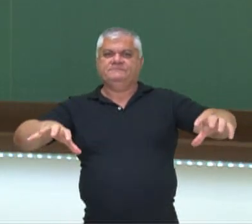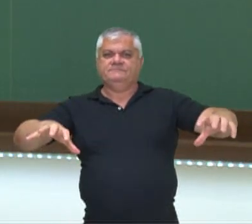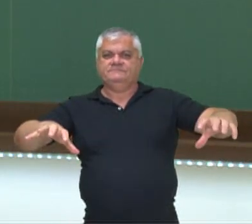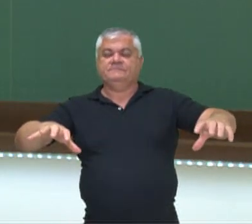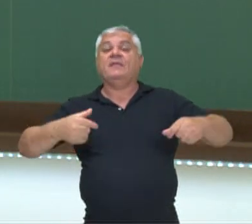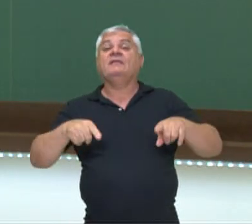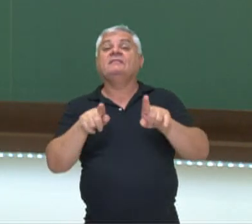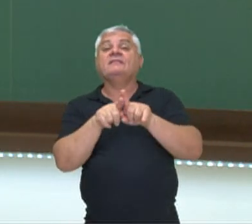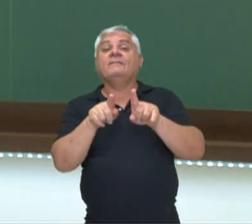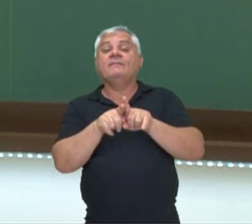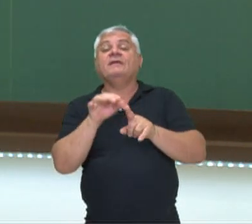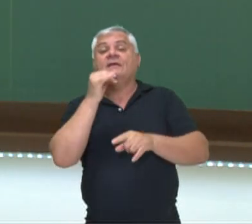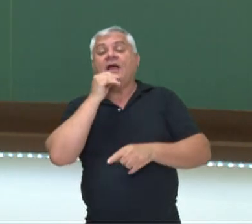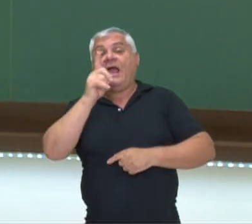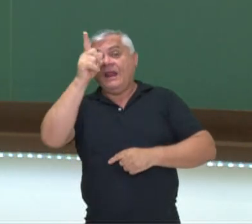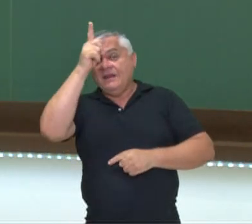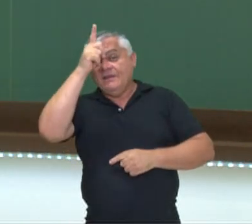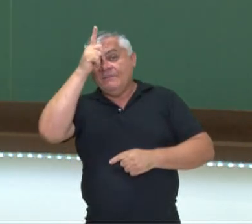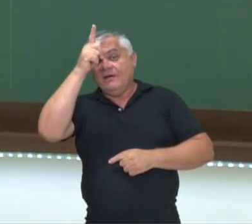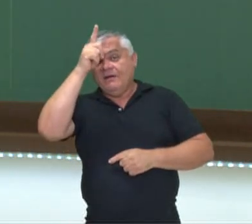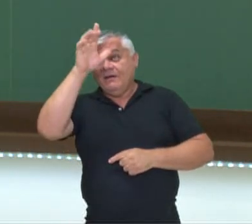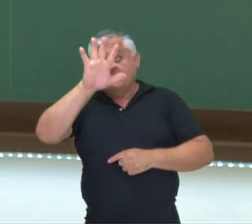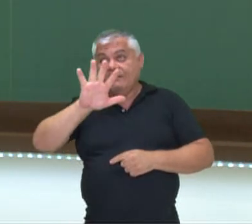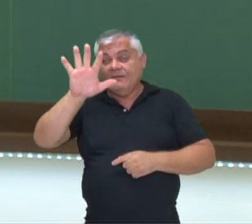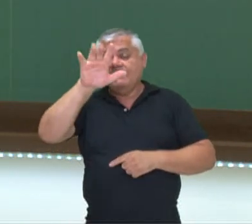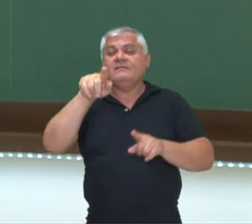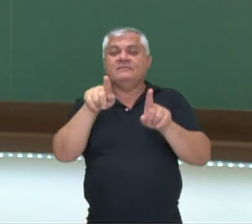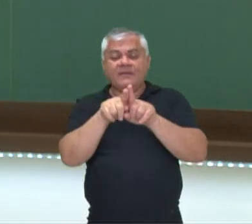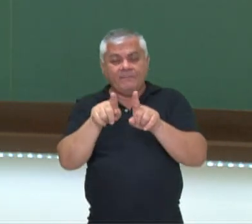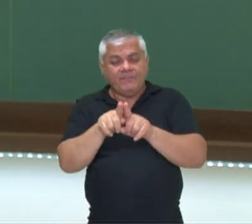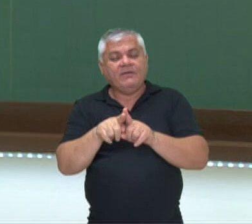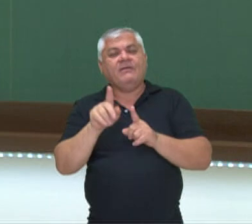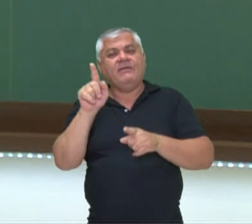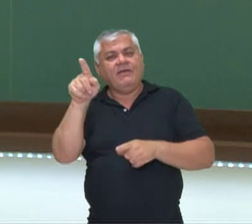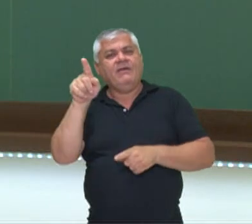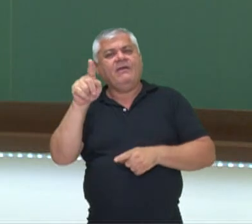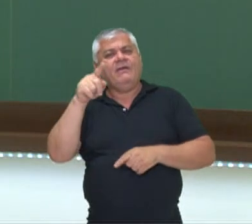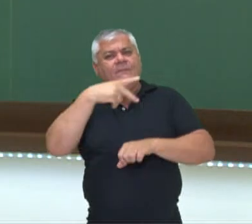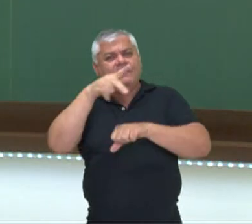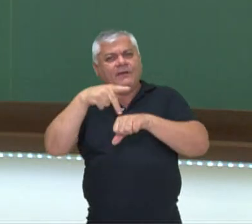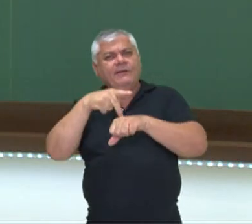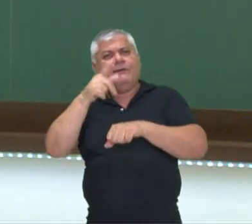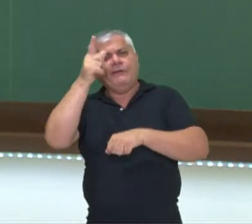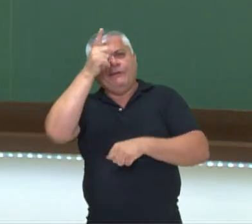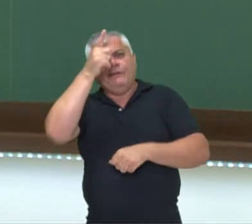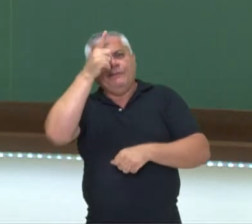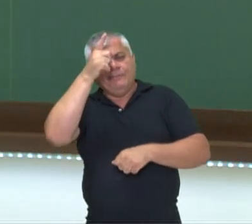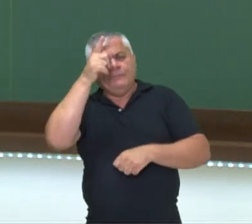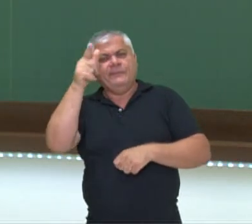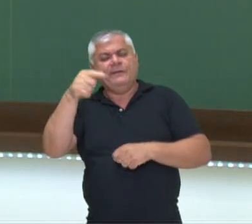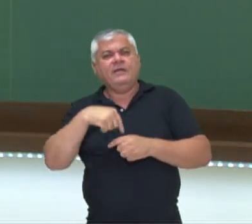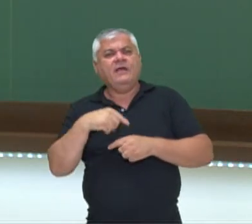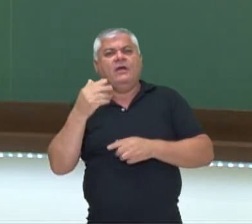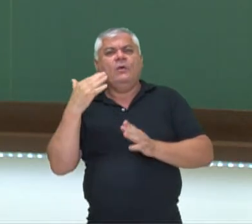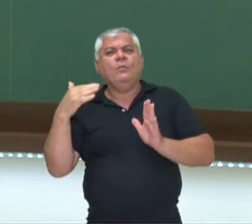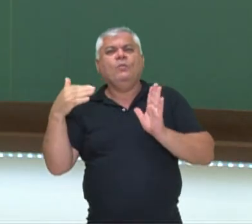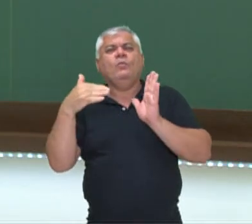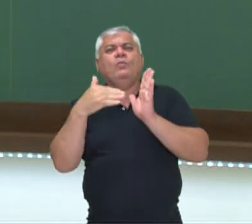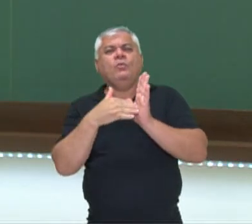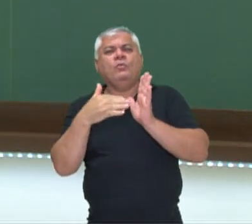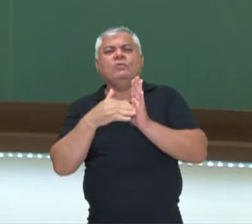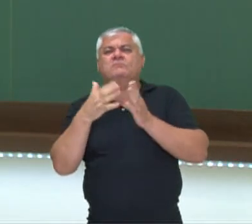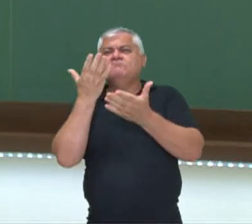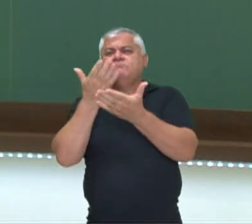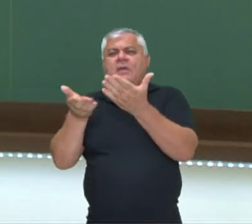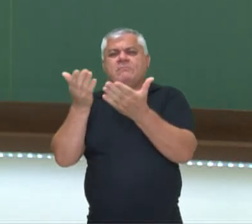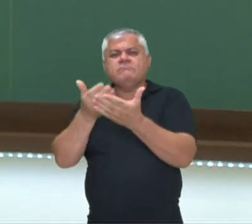a fazer a divisão na Alemanha, porque a Alemanha tinha sido então uma das últimas a se tornar